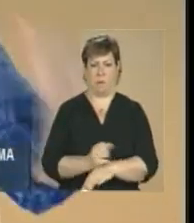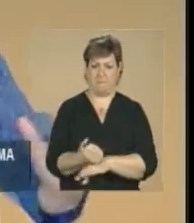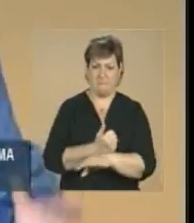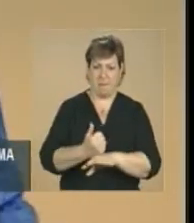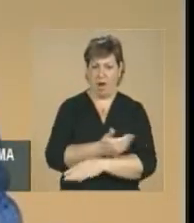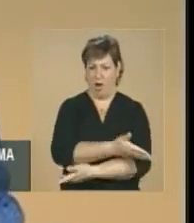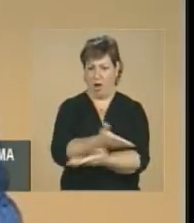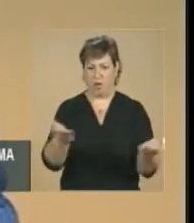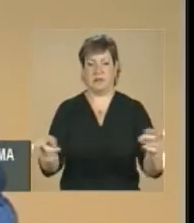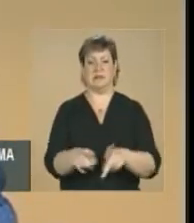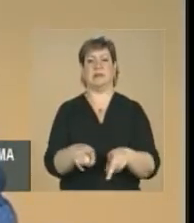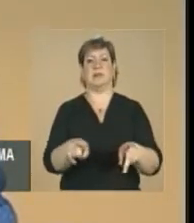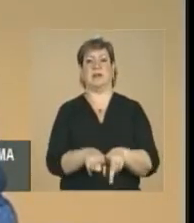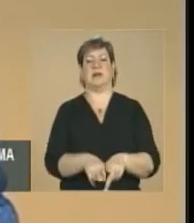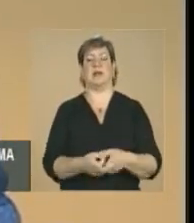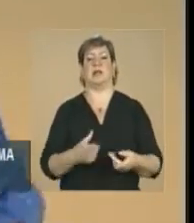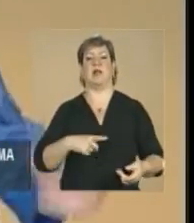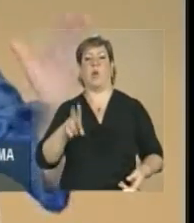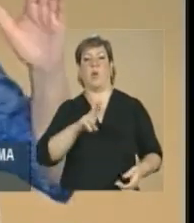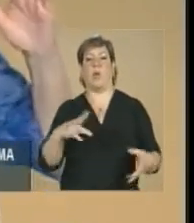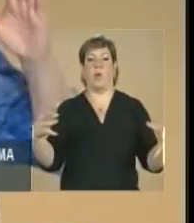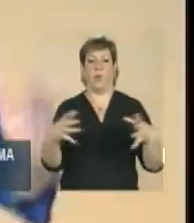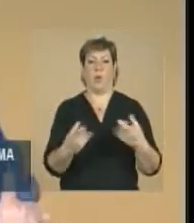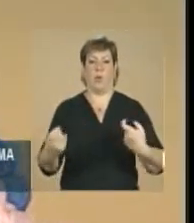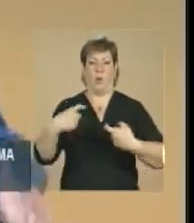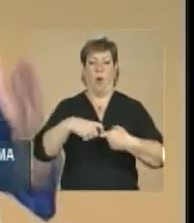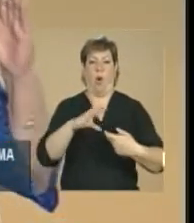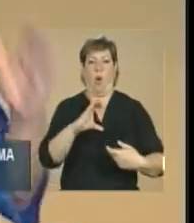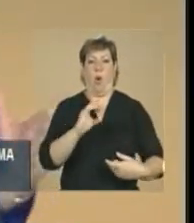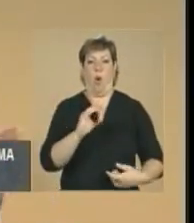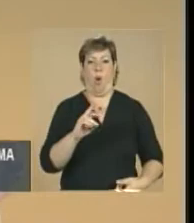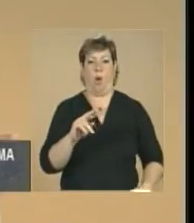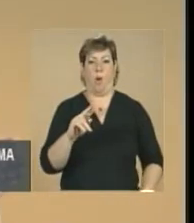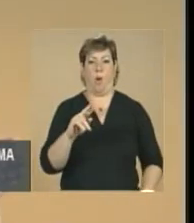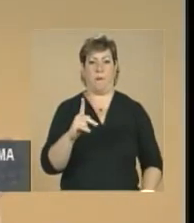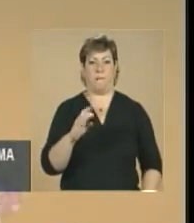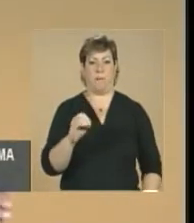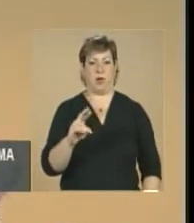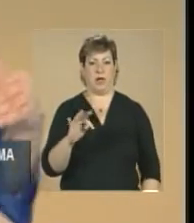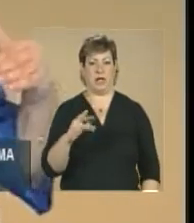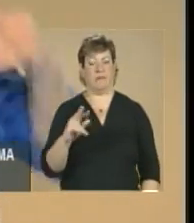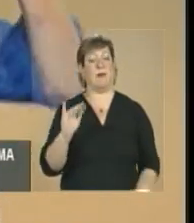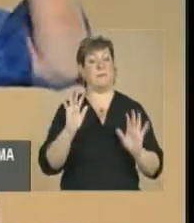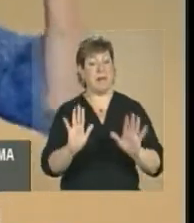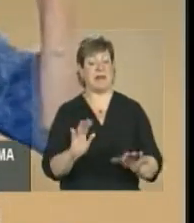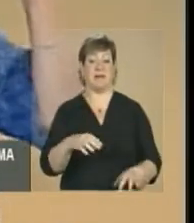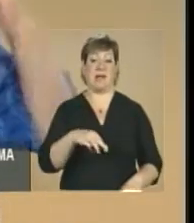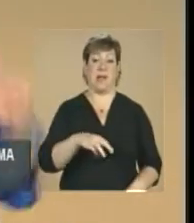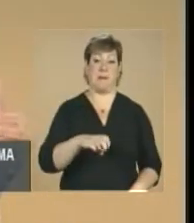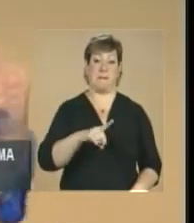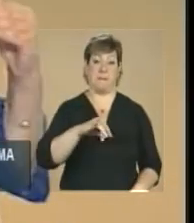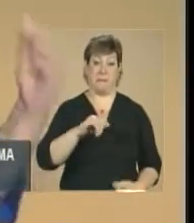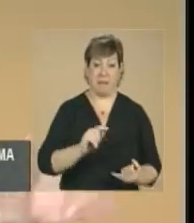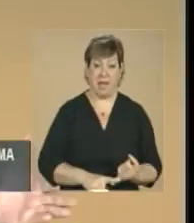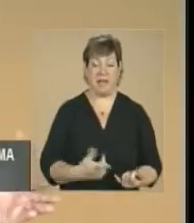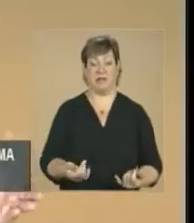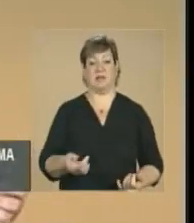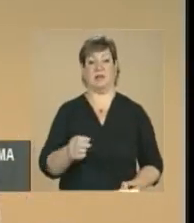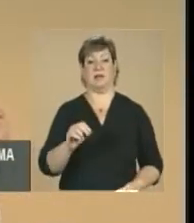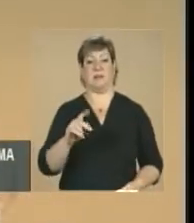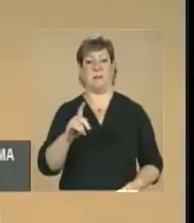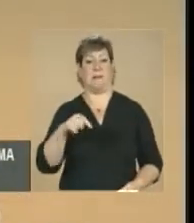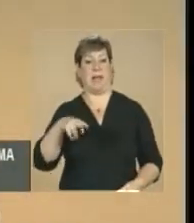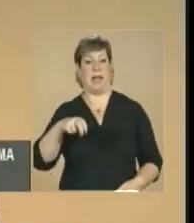tem universidade corporativa. Mas a média e a pequena, ou a não tão grande, a pequena e a